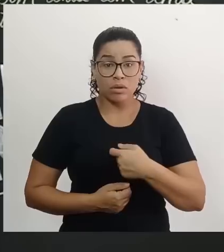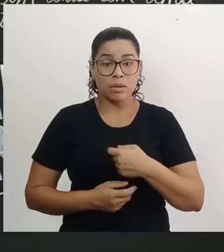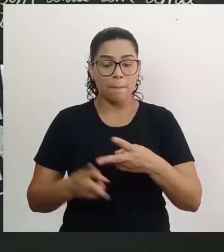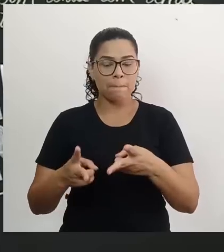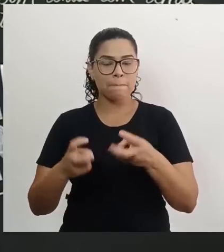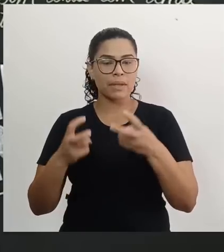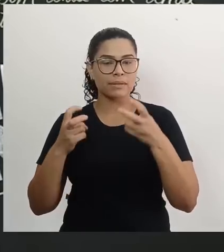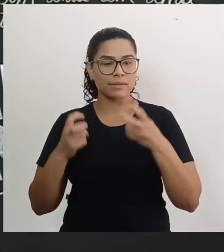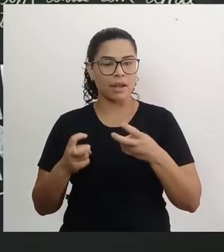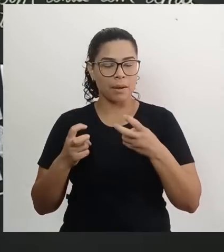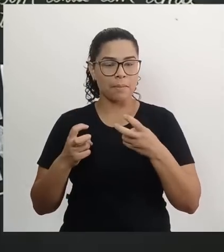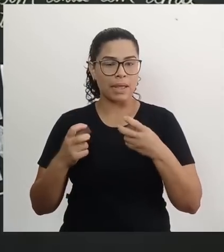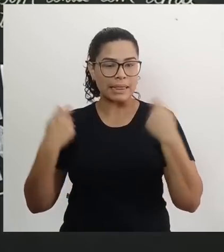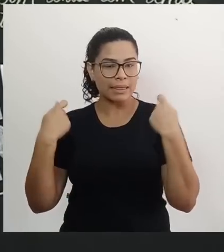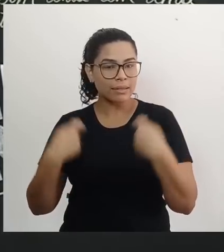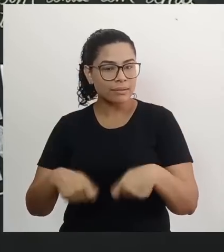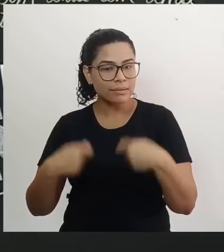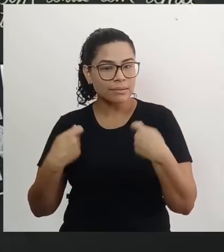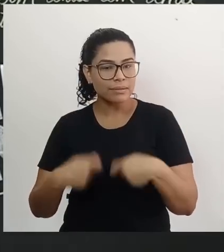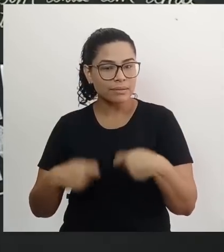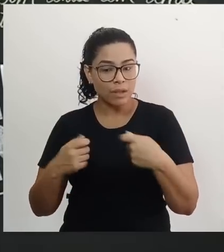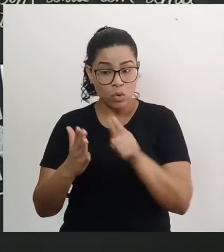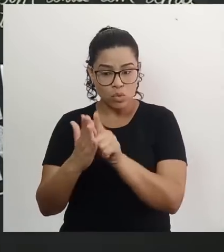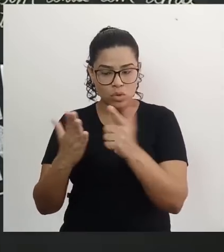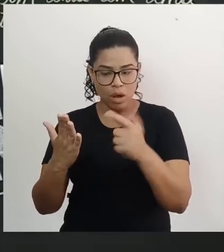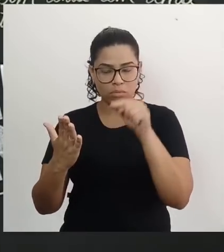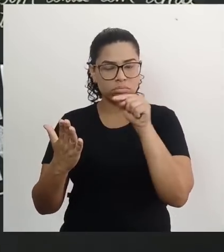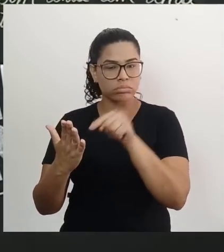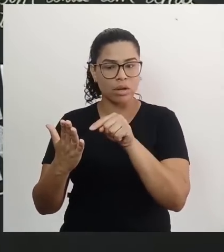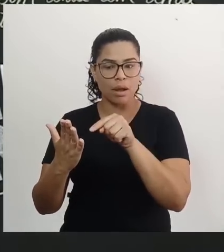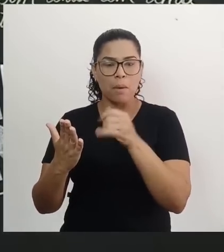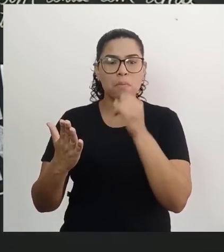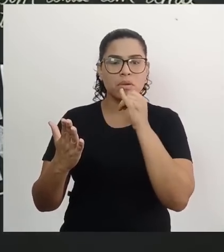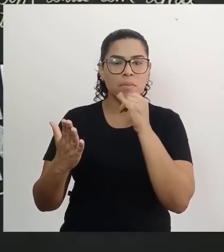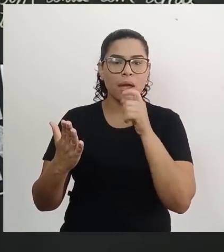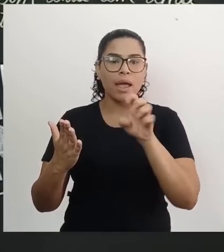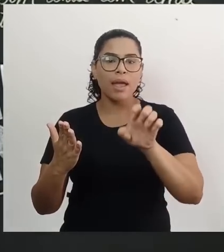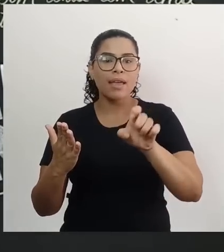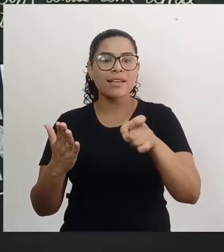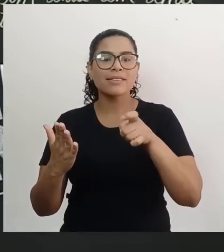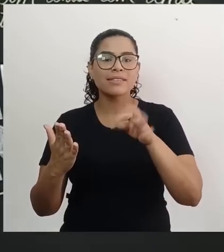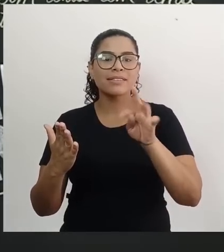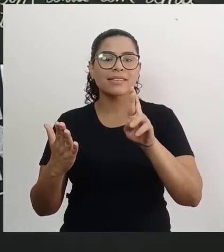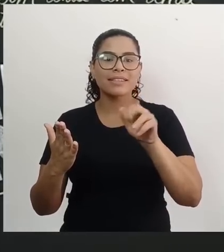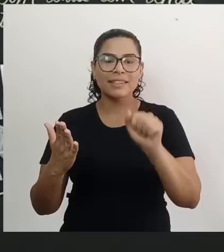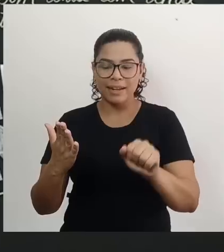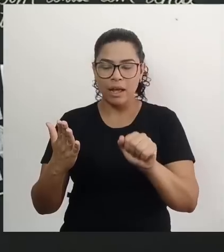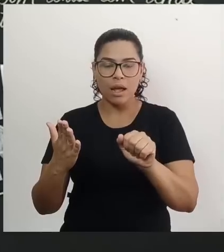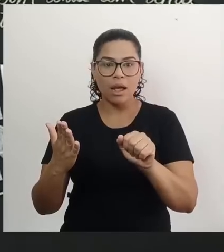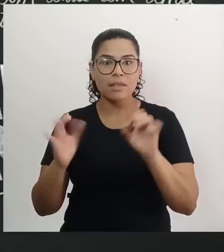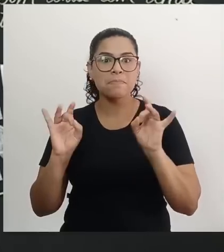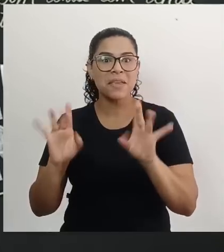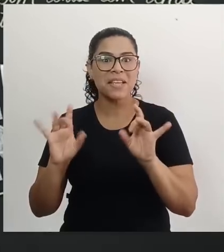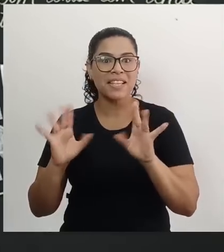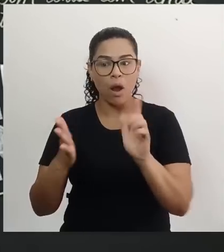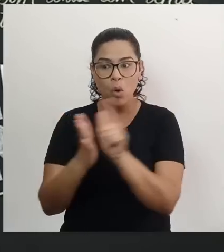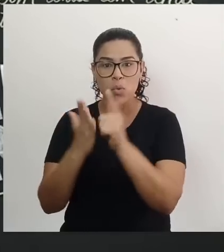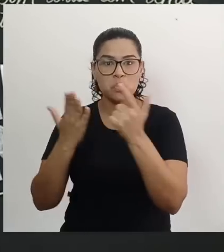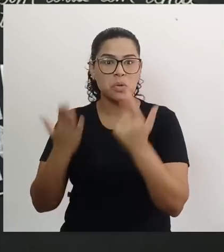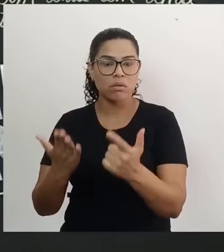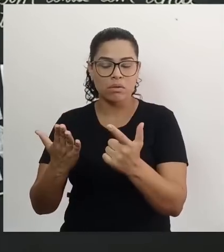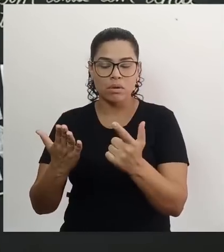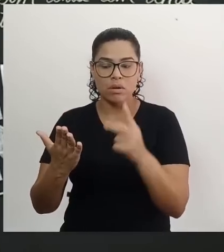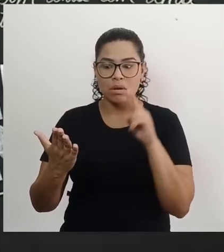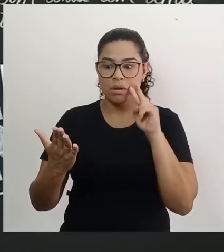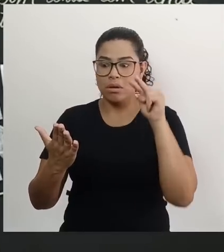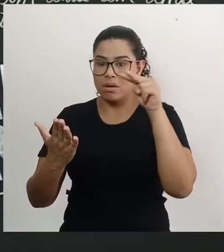que os jornais têm de sinalizar os fatos mais importantes, né, extra, edição especial, esses fatos geralmente ganham